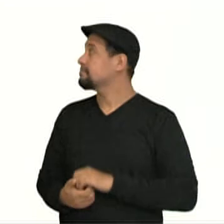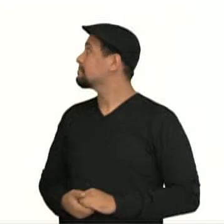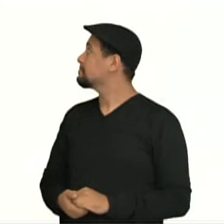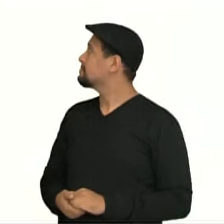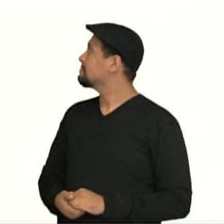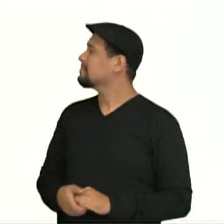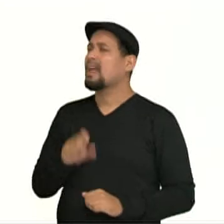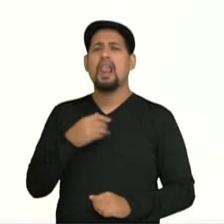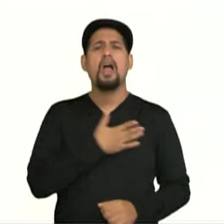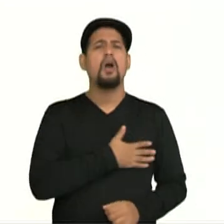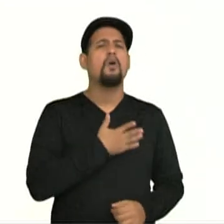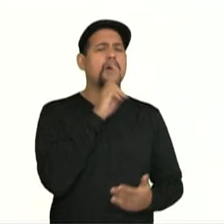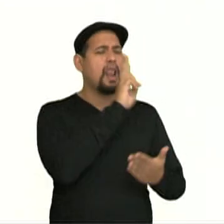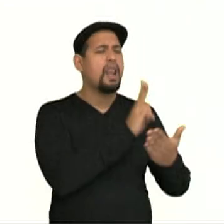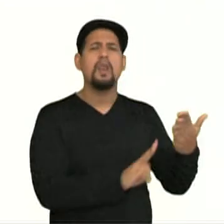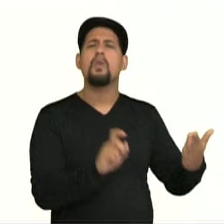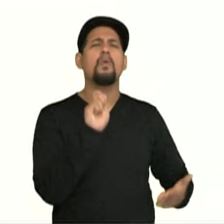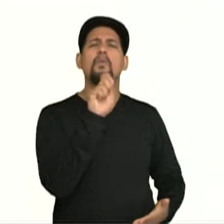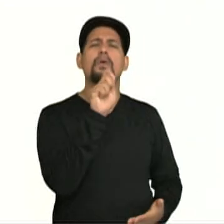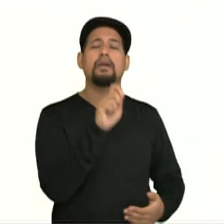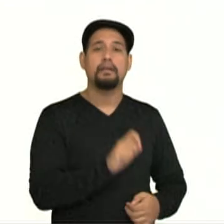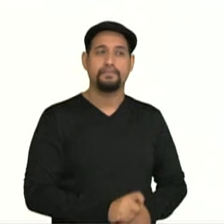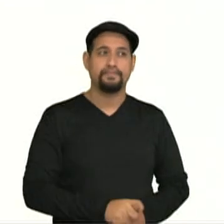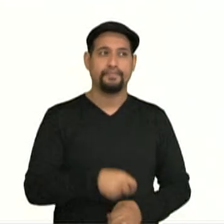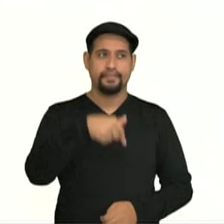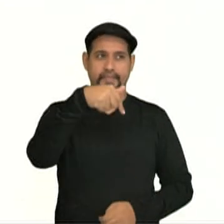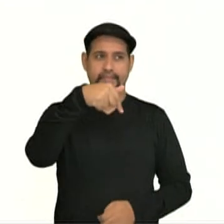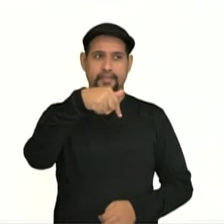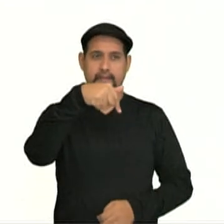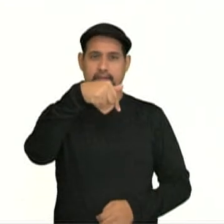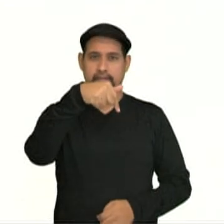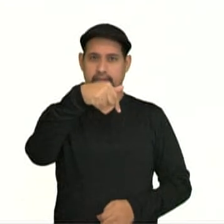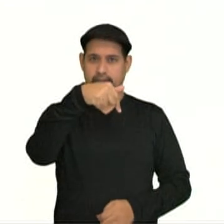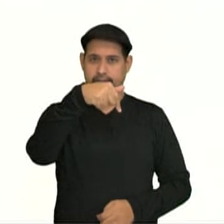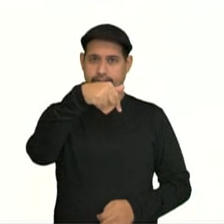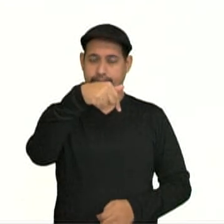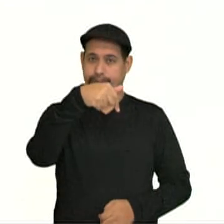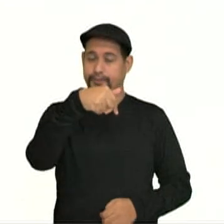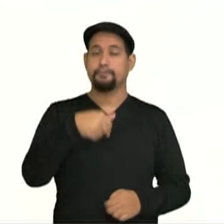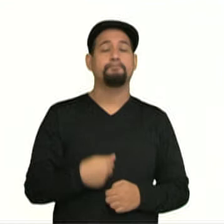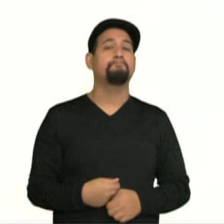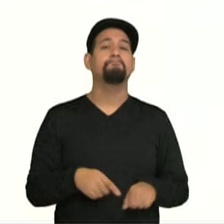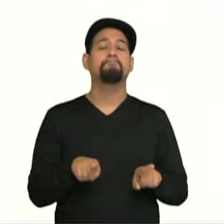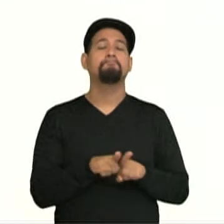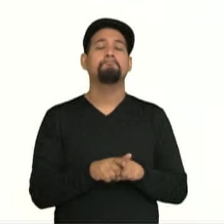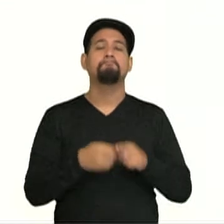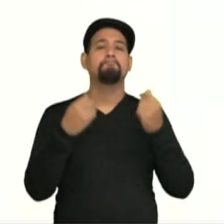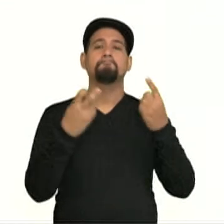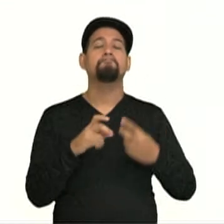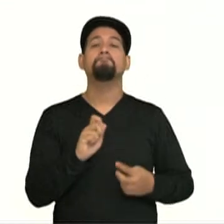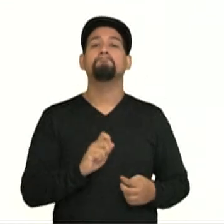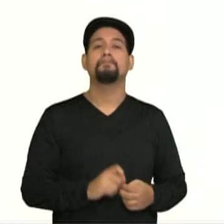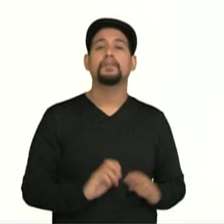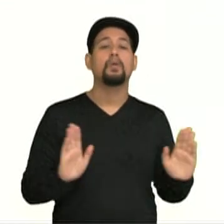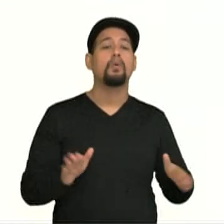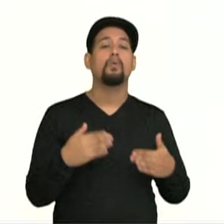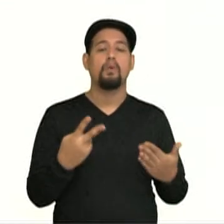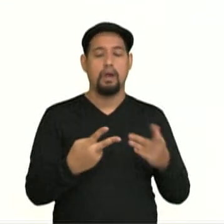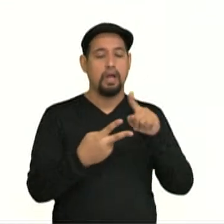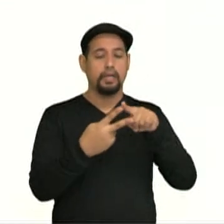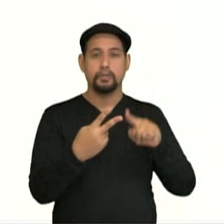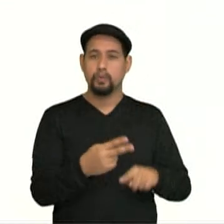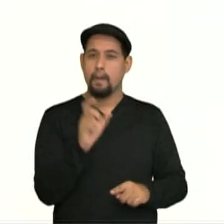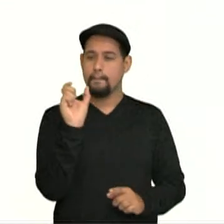O que ela gosta de ler? E na 7, what are the two small words at the end of the story? Quais são as duas